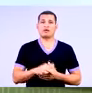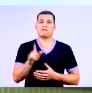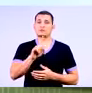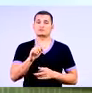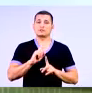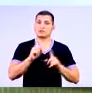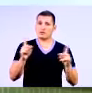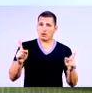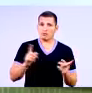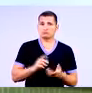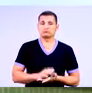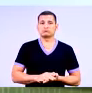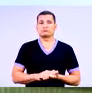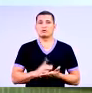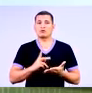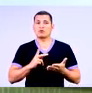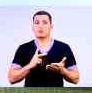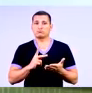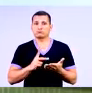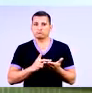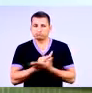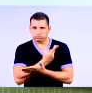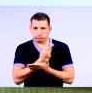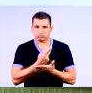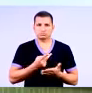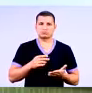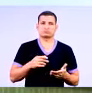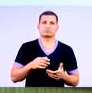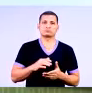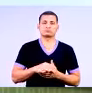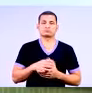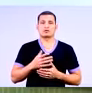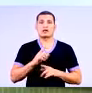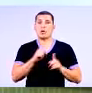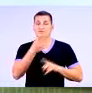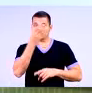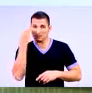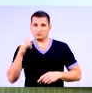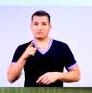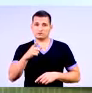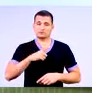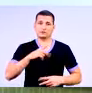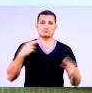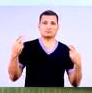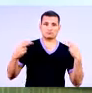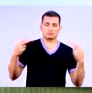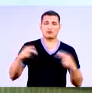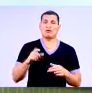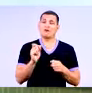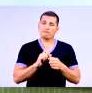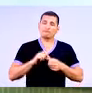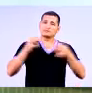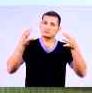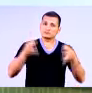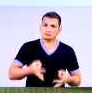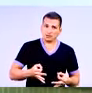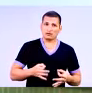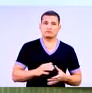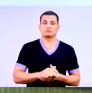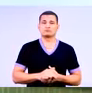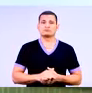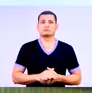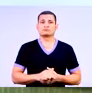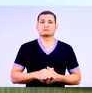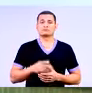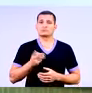deslize, né, não esqueça que está sendo observado, faça sempre a coisa certa. Busque sempre os princípios, porque aí você não tem